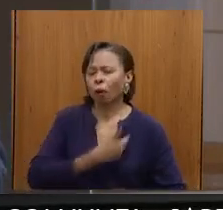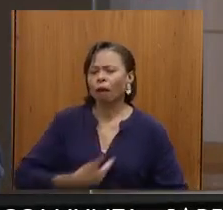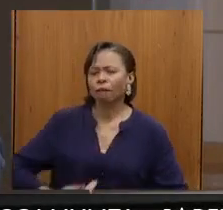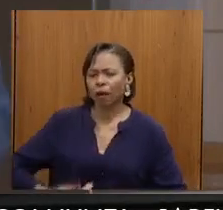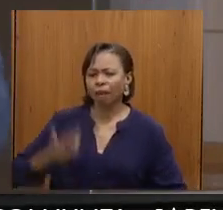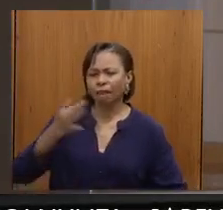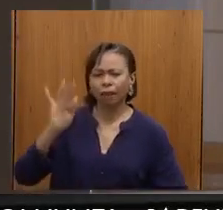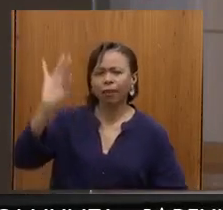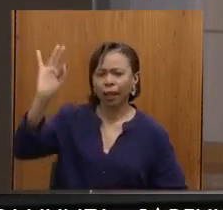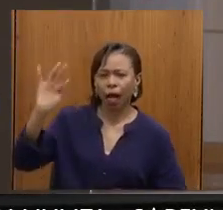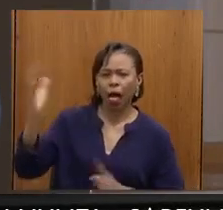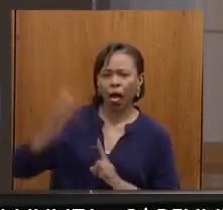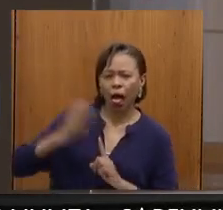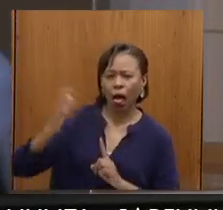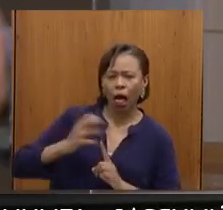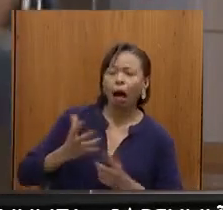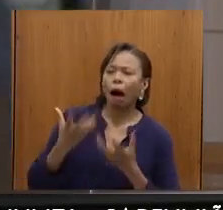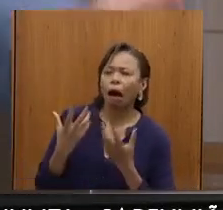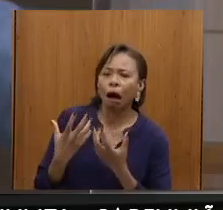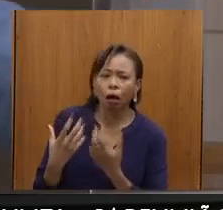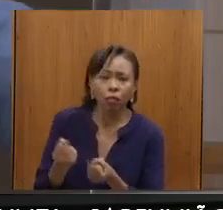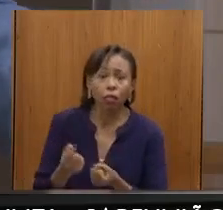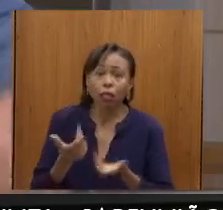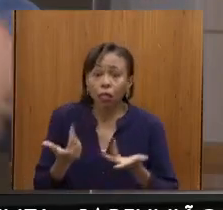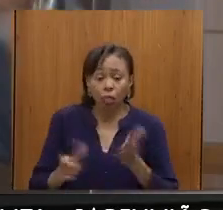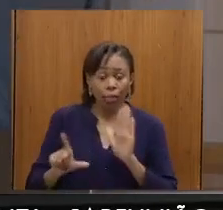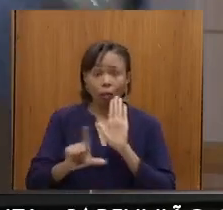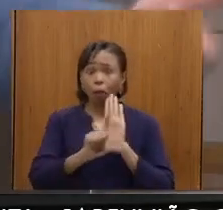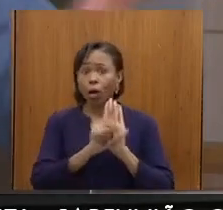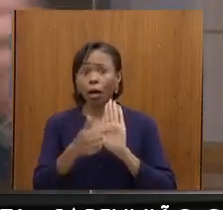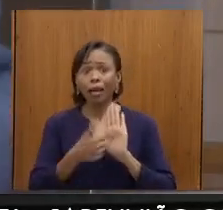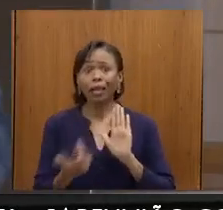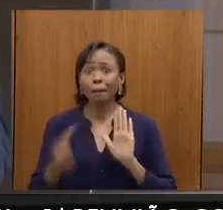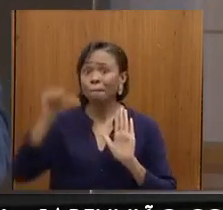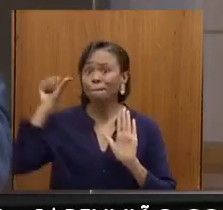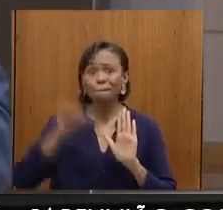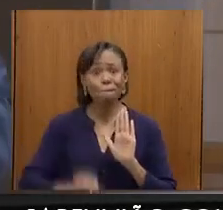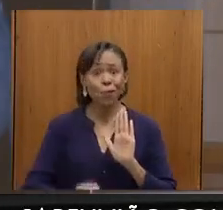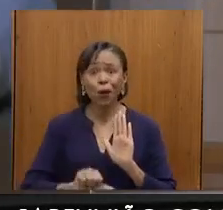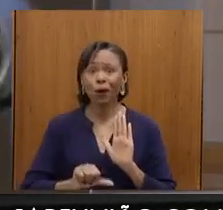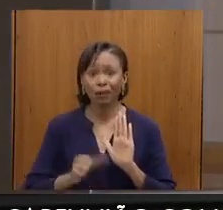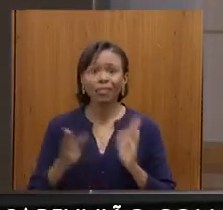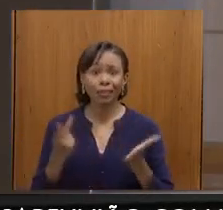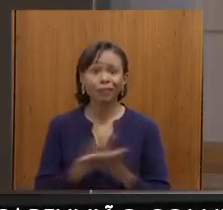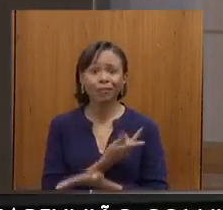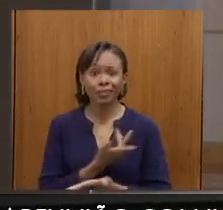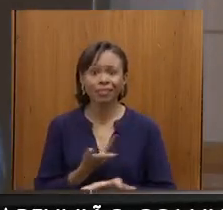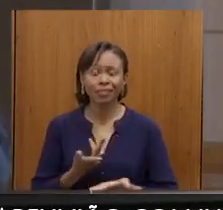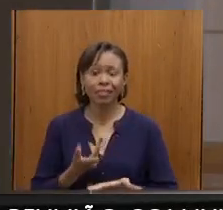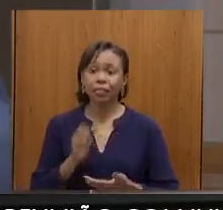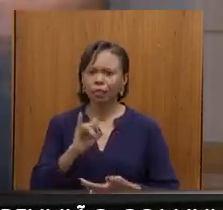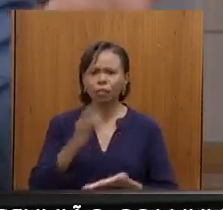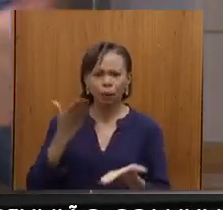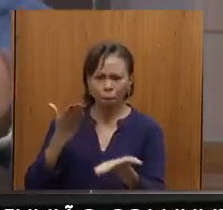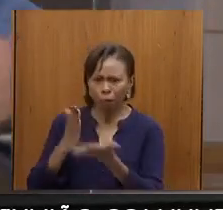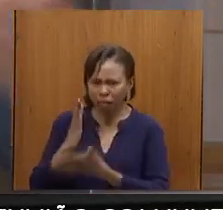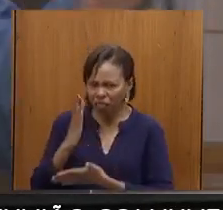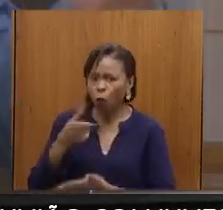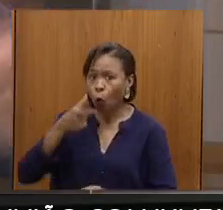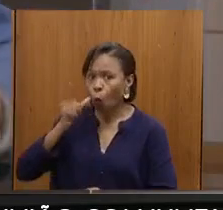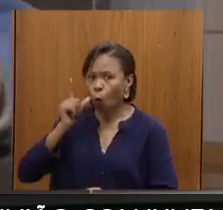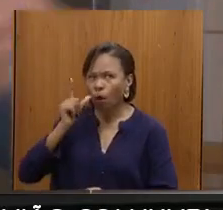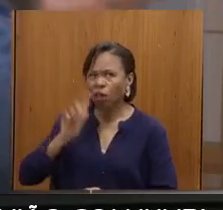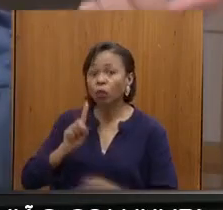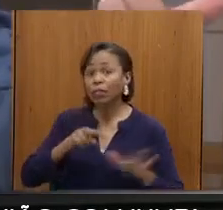federal, gente teria uma legislação, uma adesão em condição pior. Se a gente tivesse aprovado na